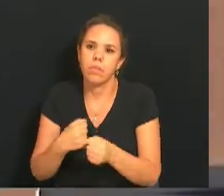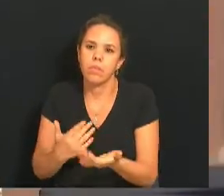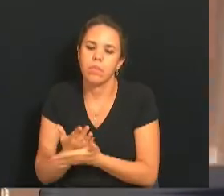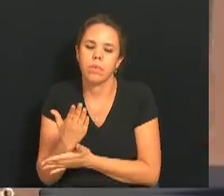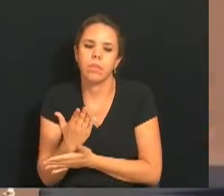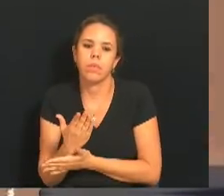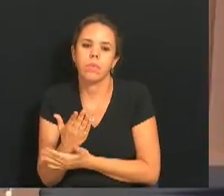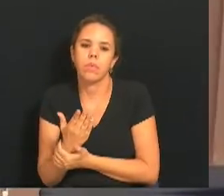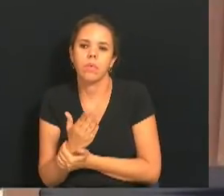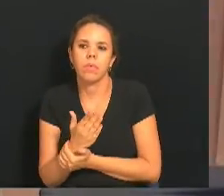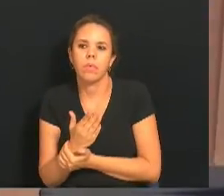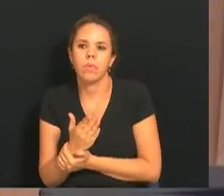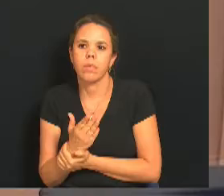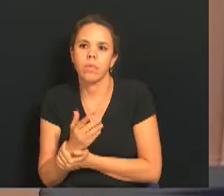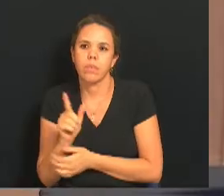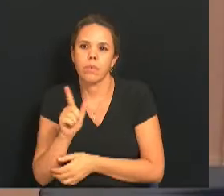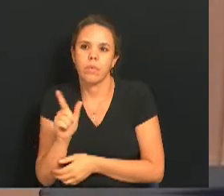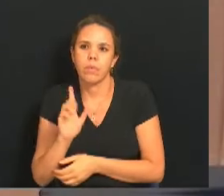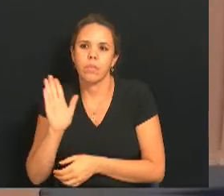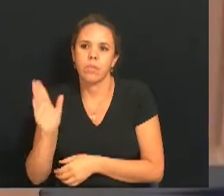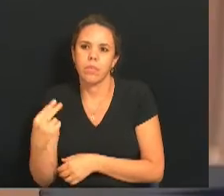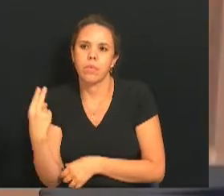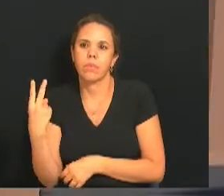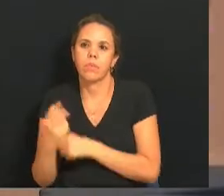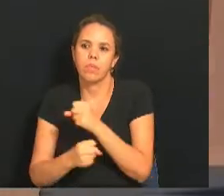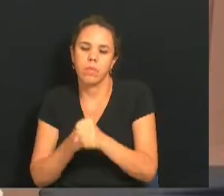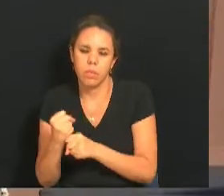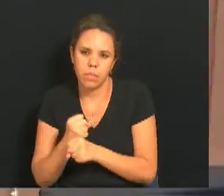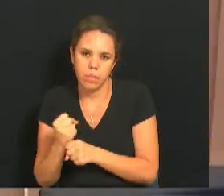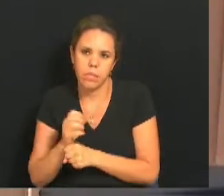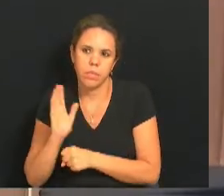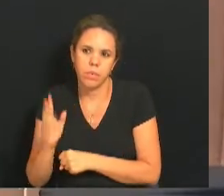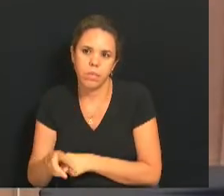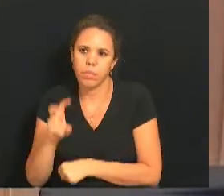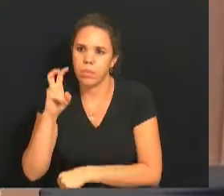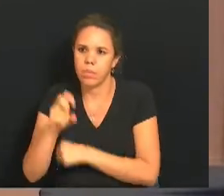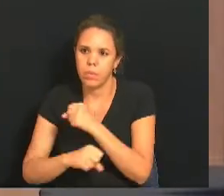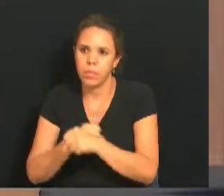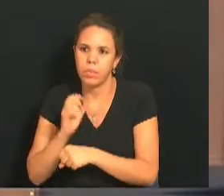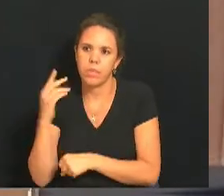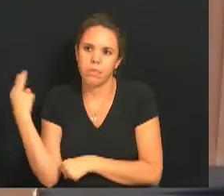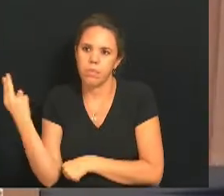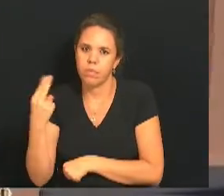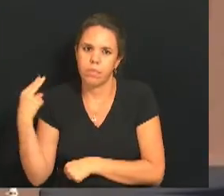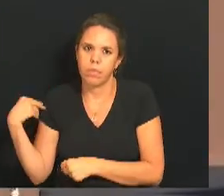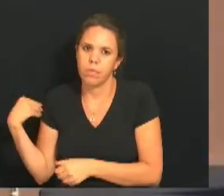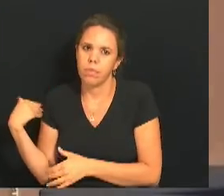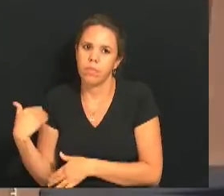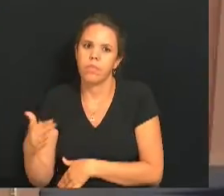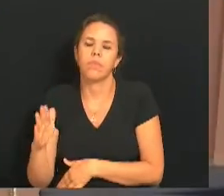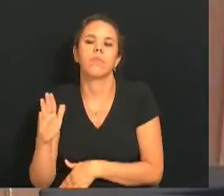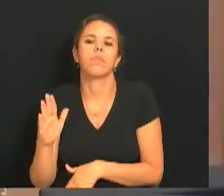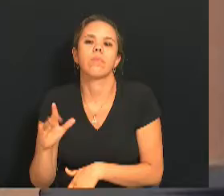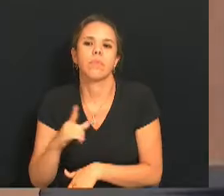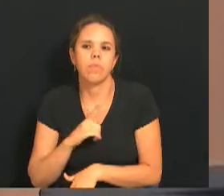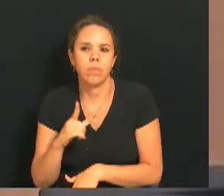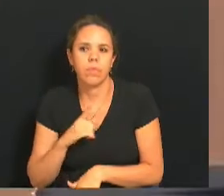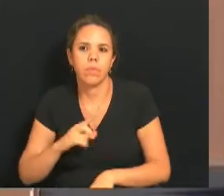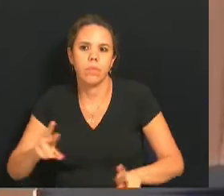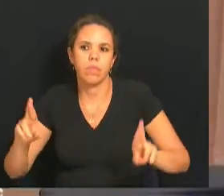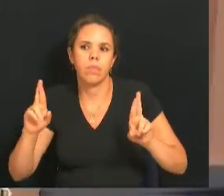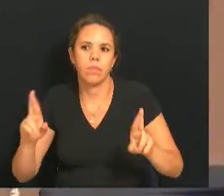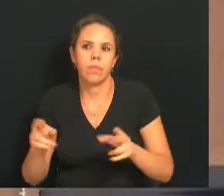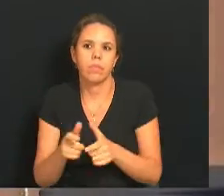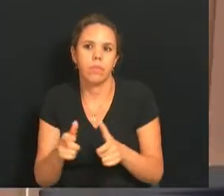plano. Evidentemente, já passaram vários anos, né, em torno de 5 anos, e há, então, uma expectativa